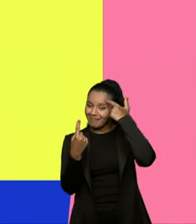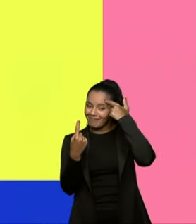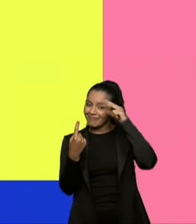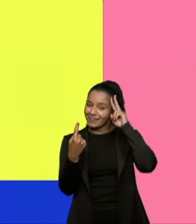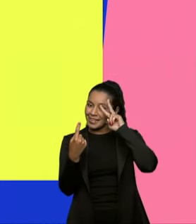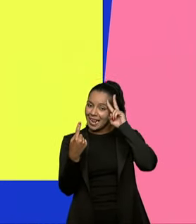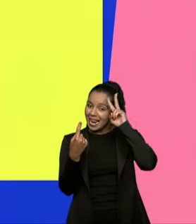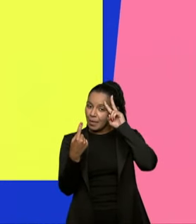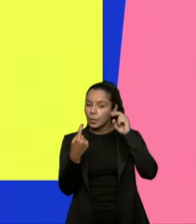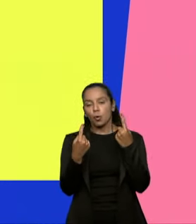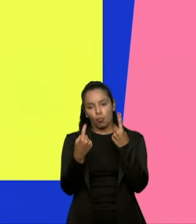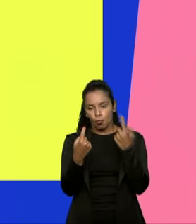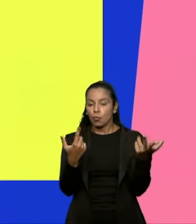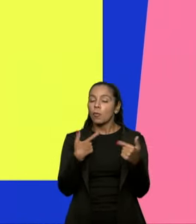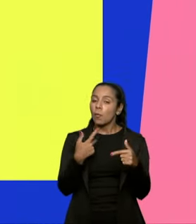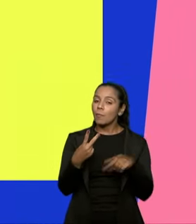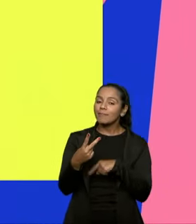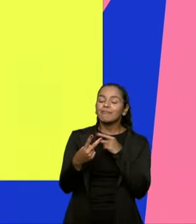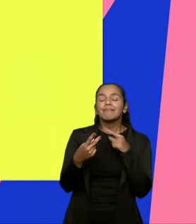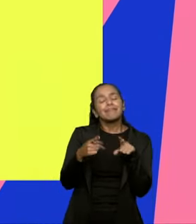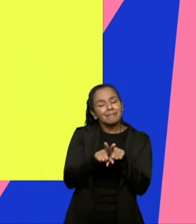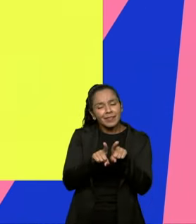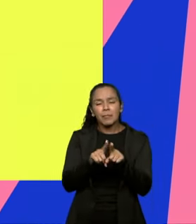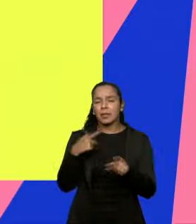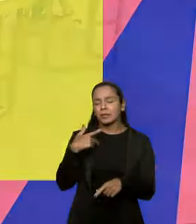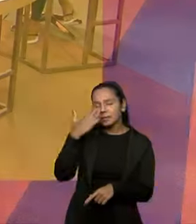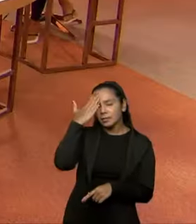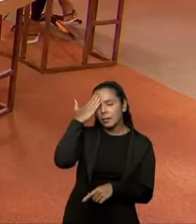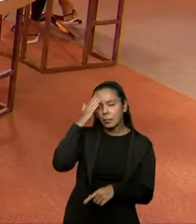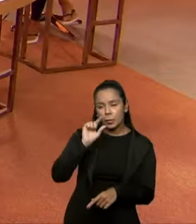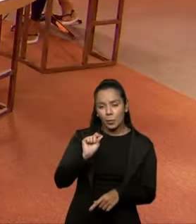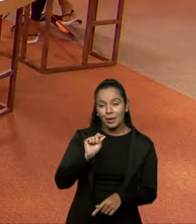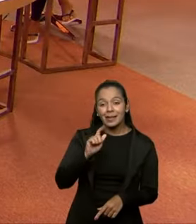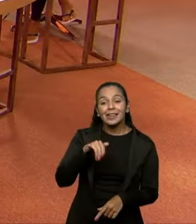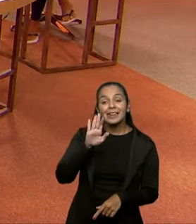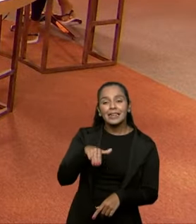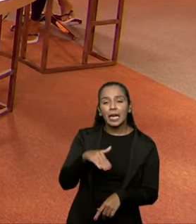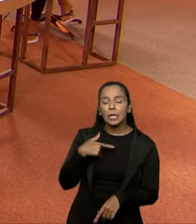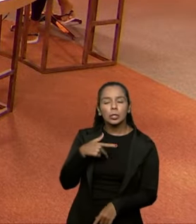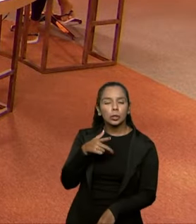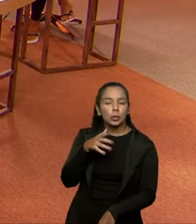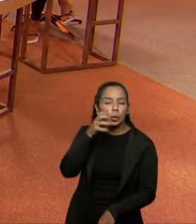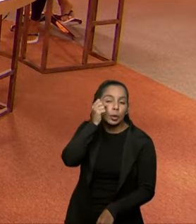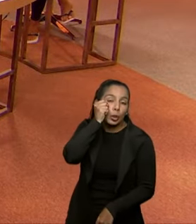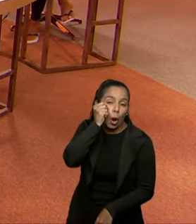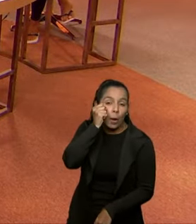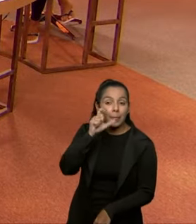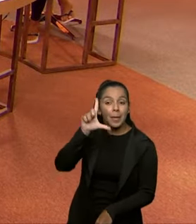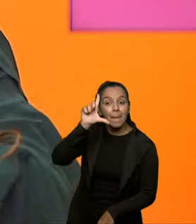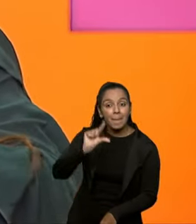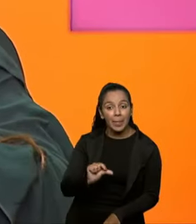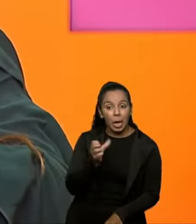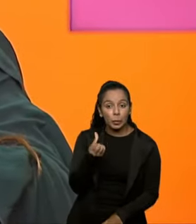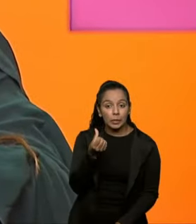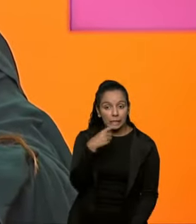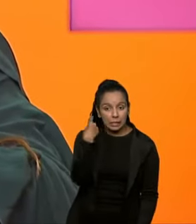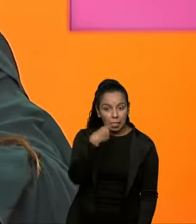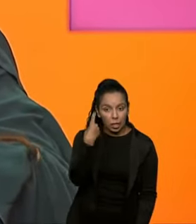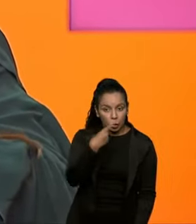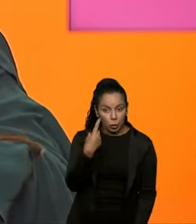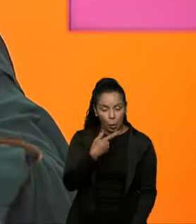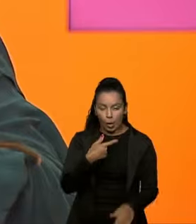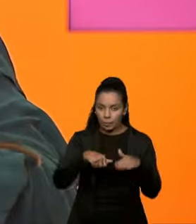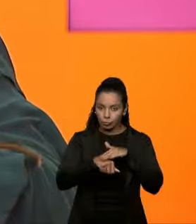um deles, mas a gente também sabe que quem tem insônia, quem dorme menos do que 6 horas por